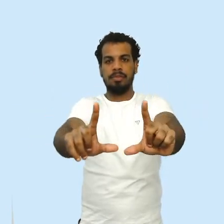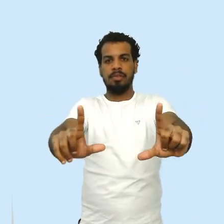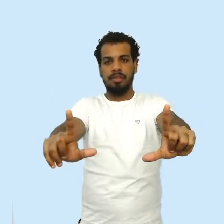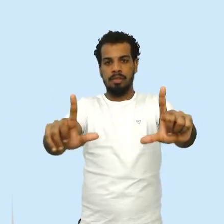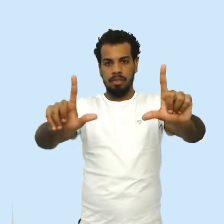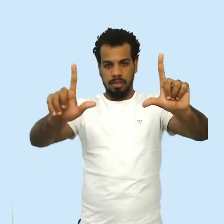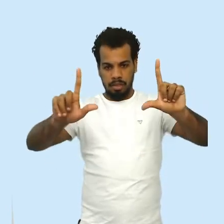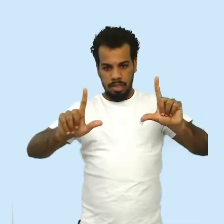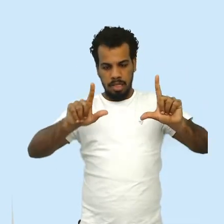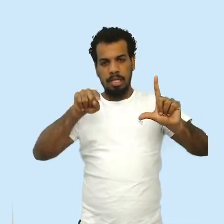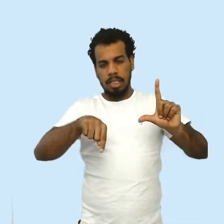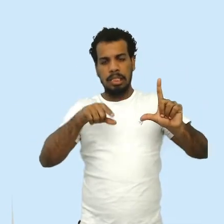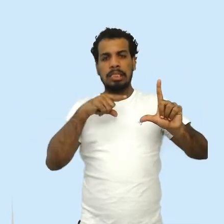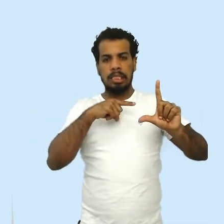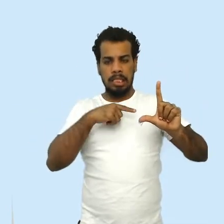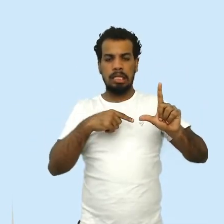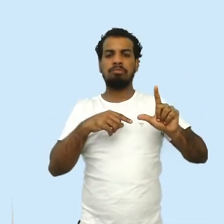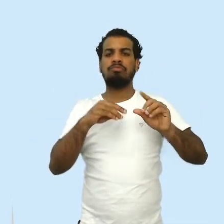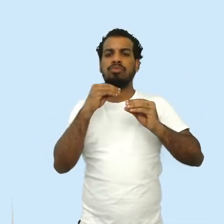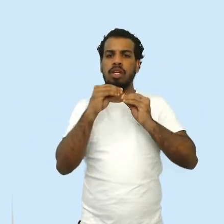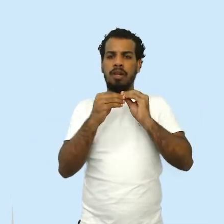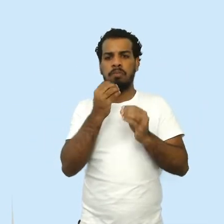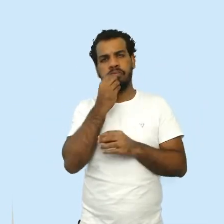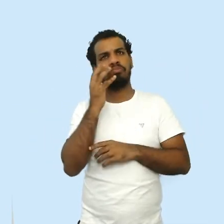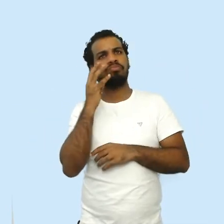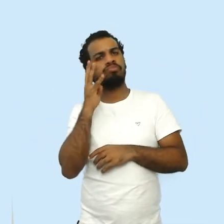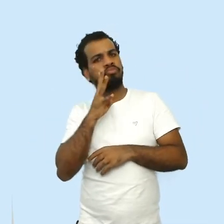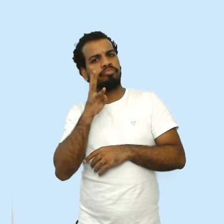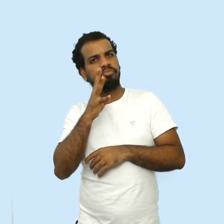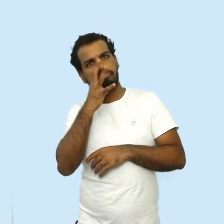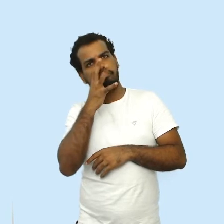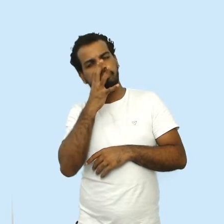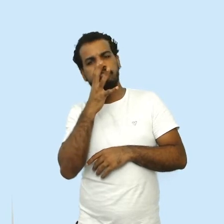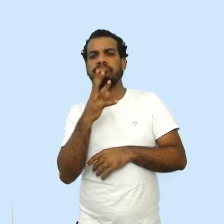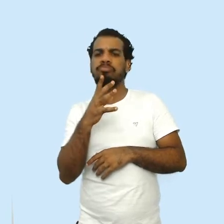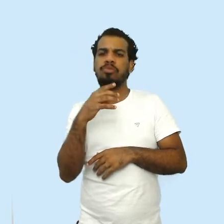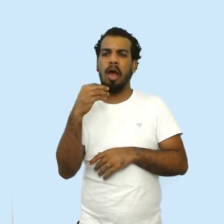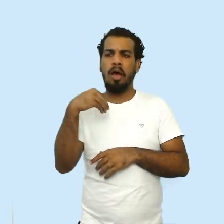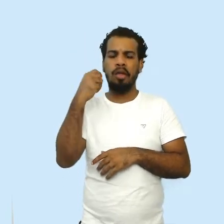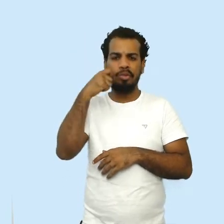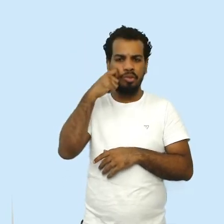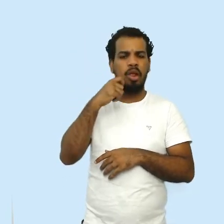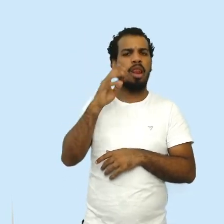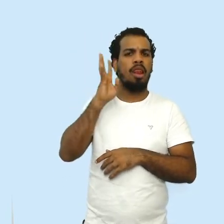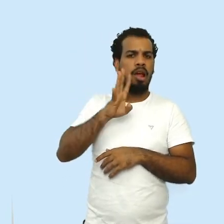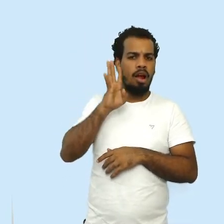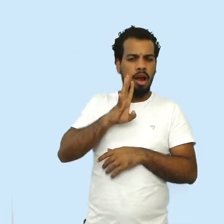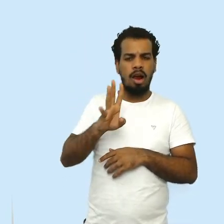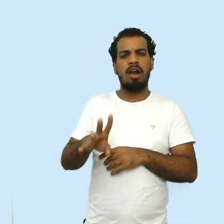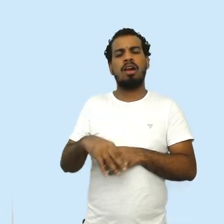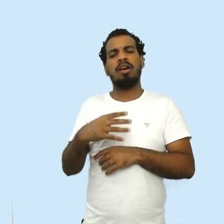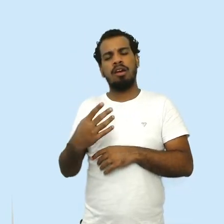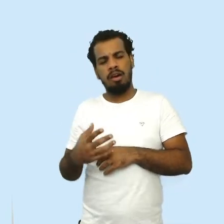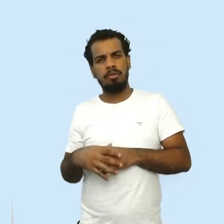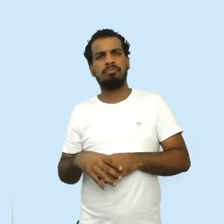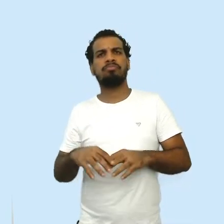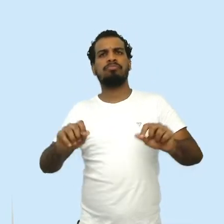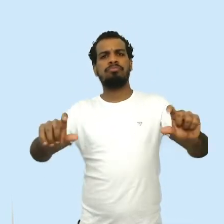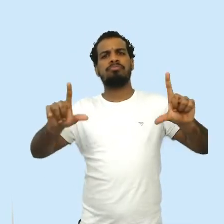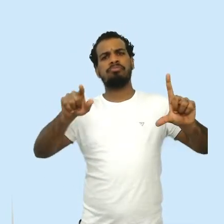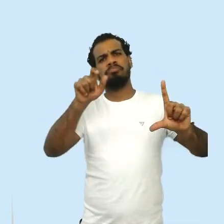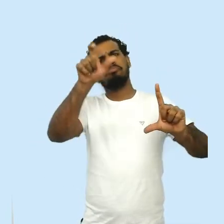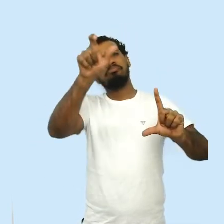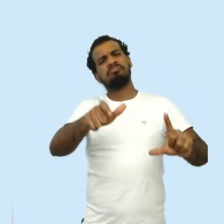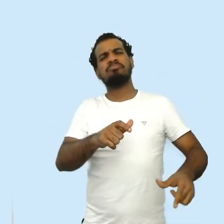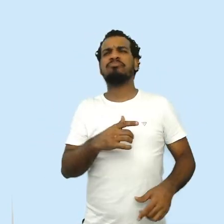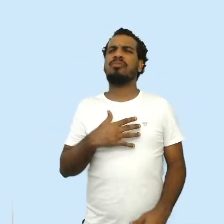sejam acessíveis, ou uma novela que é bacana de assistir, ou atores que sejam legais e sejam, mas fulano é tão gentil, fulano